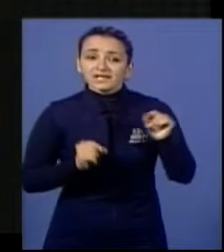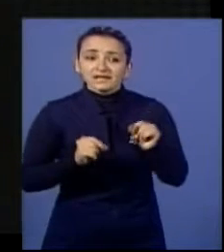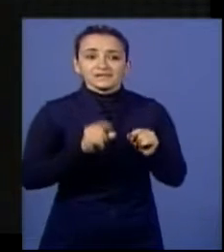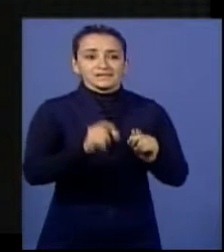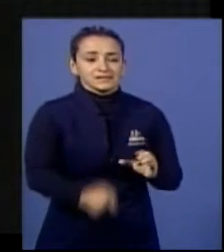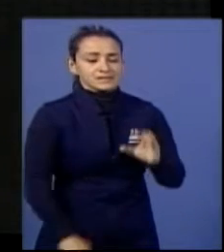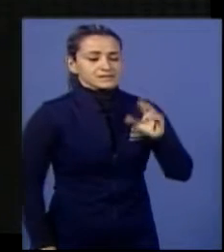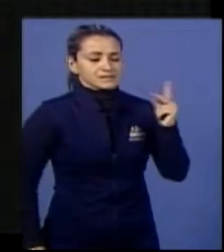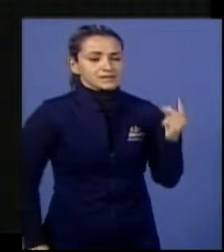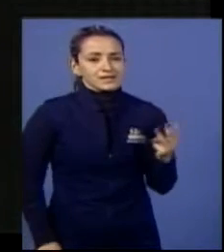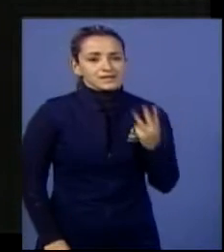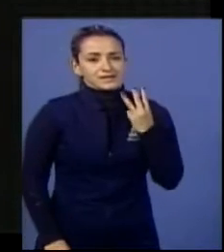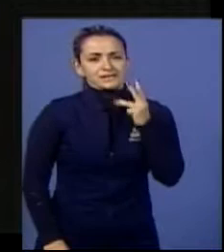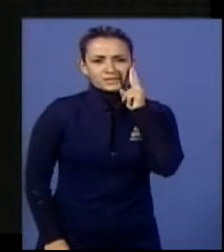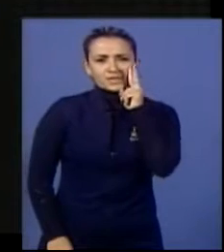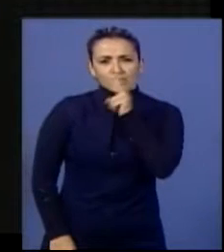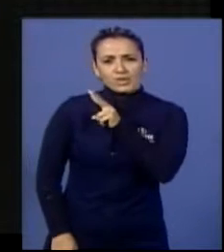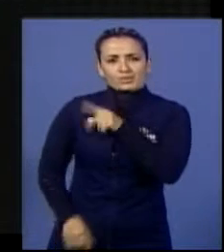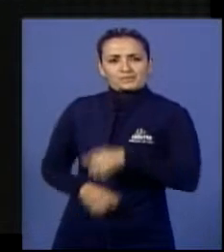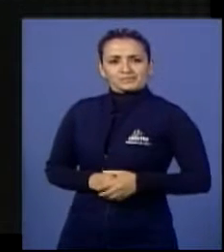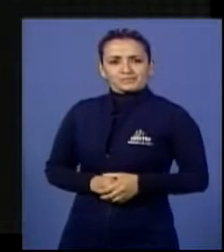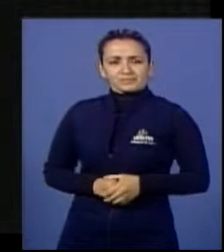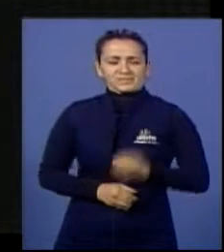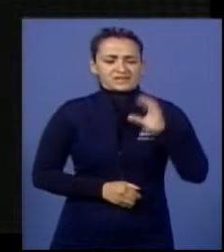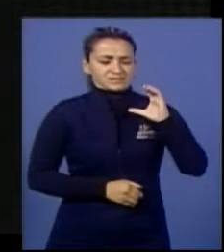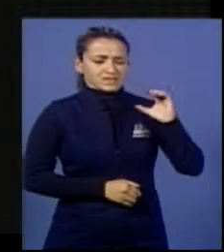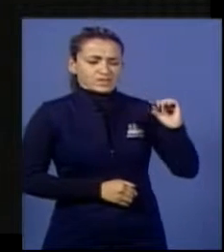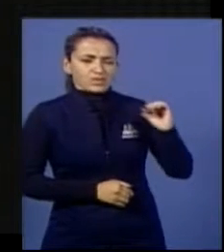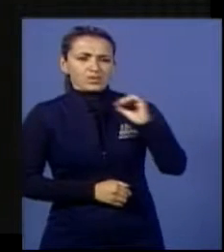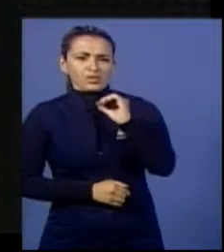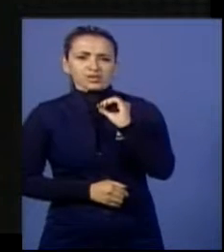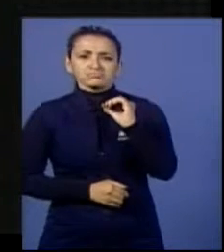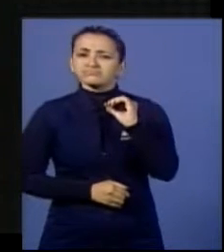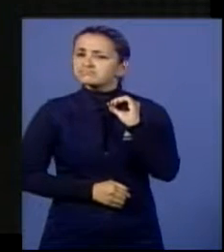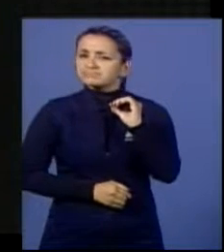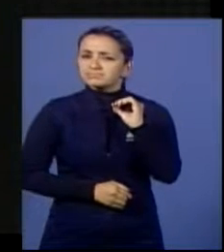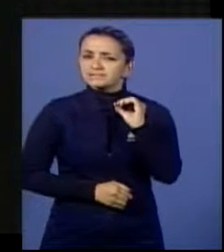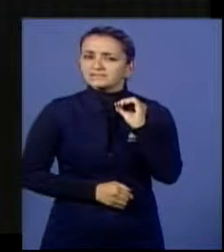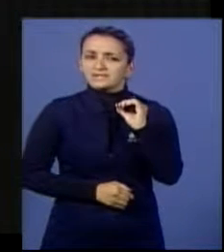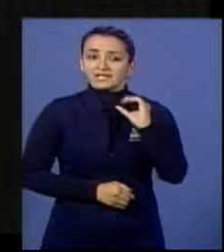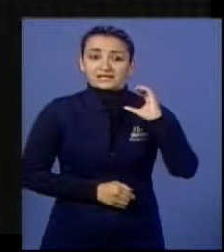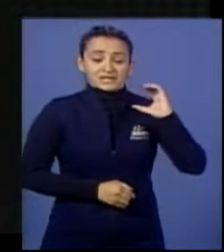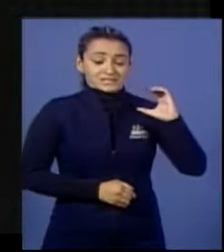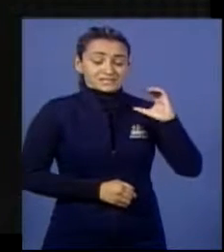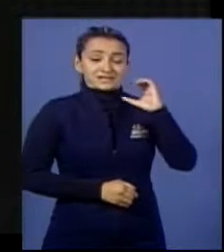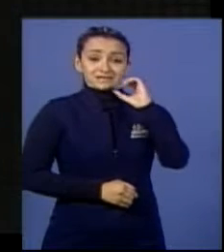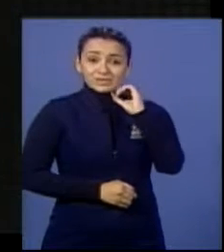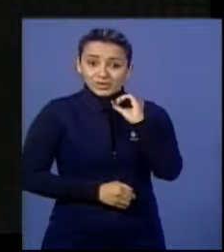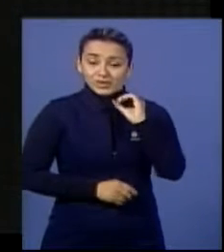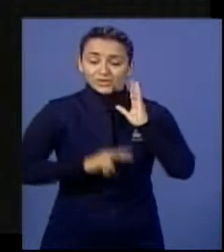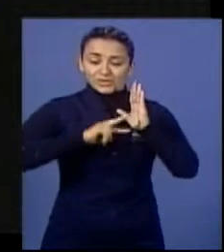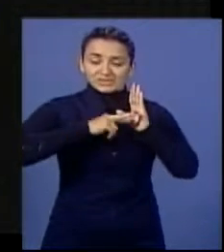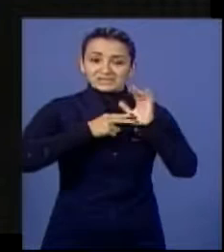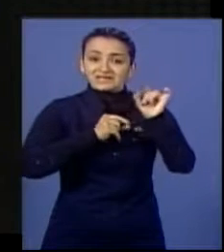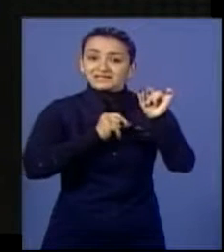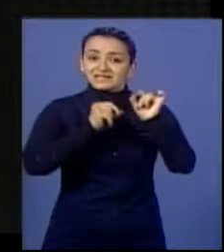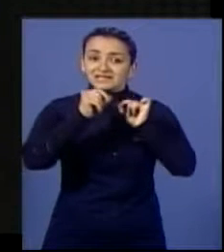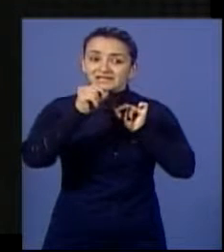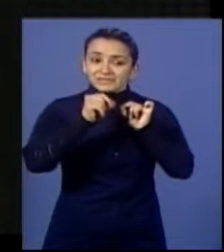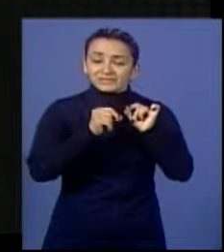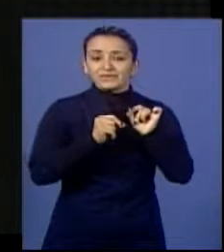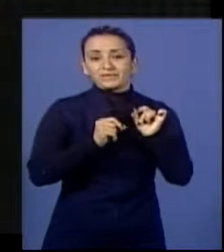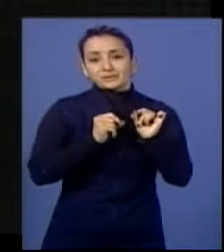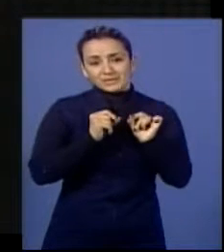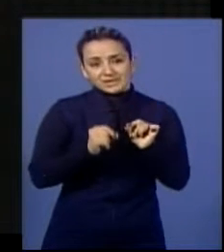ó, CH3COO. Onde aparecer escrito CO, significa C